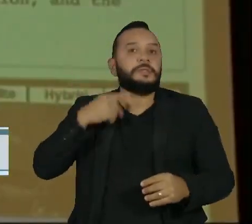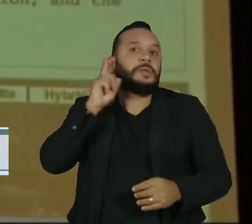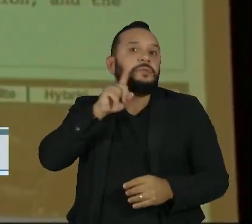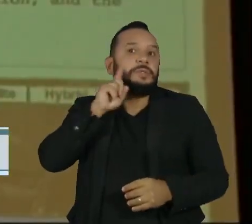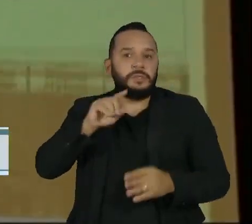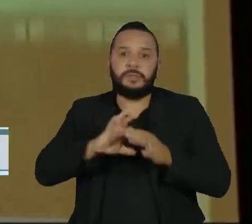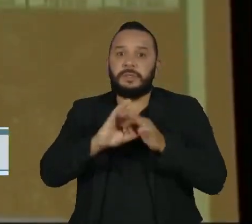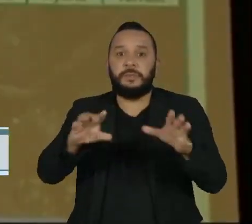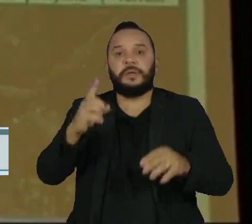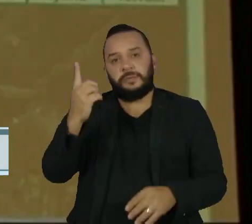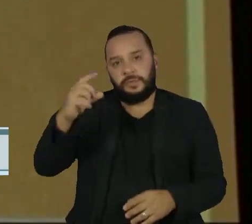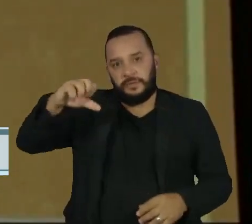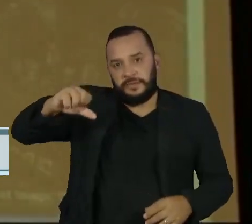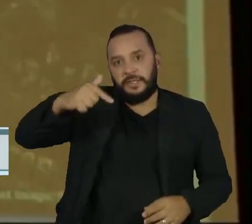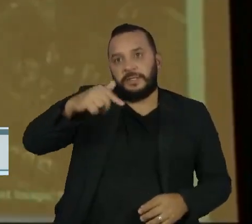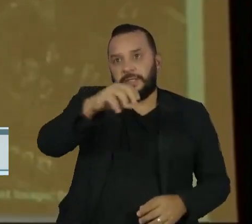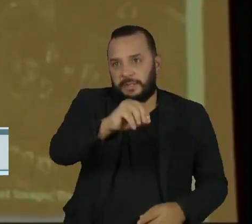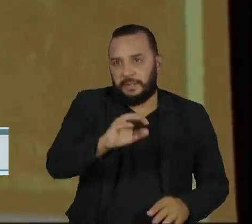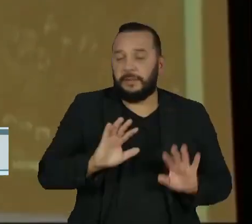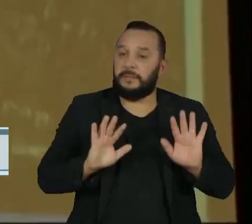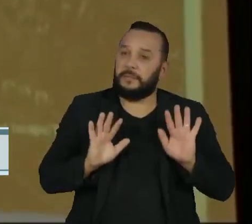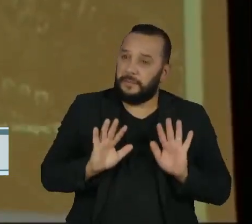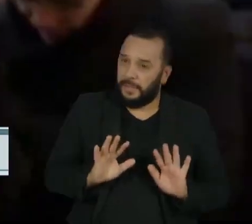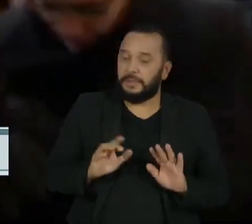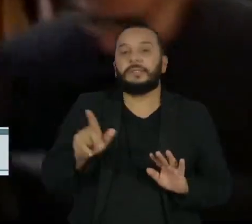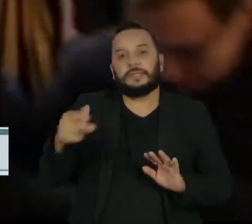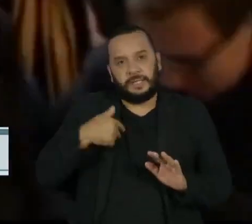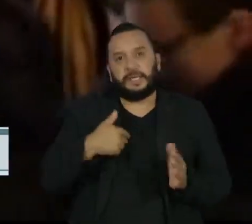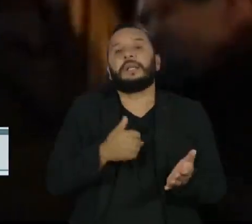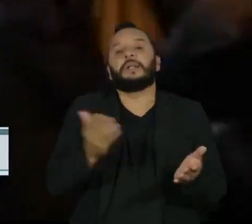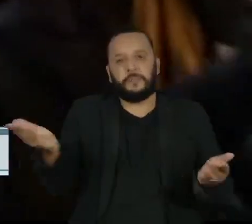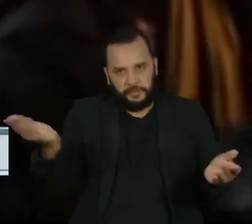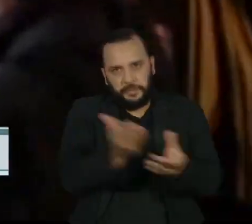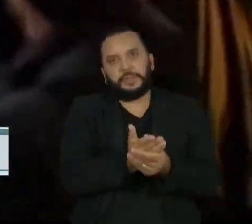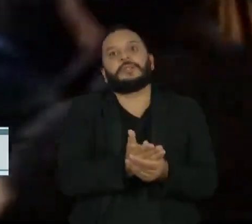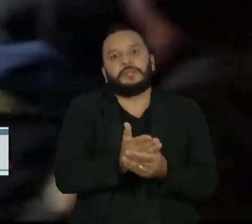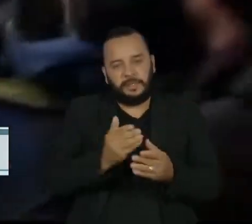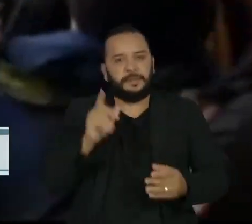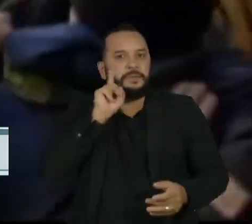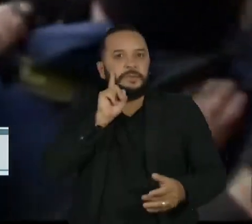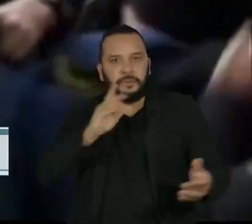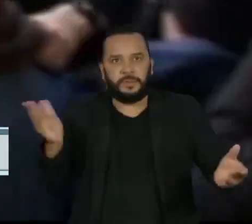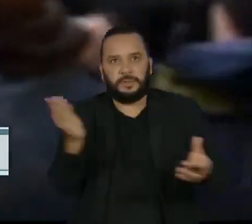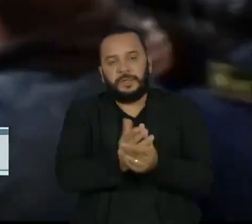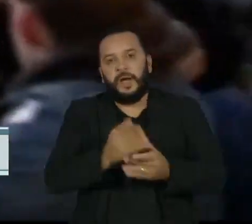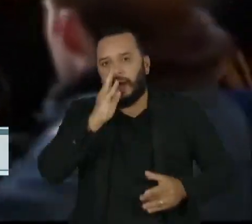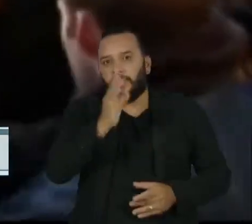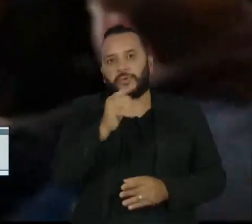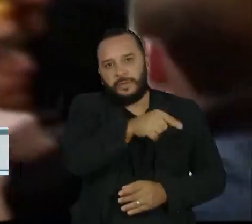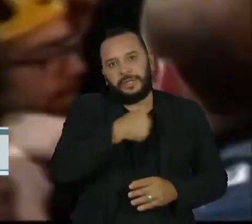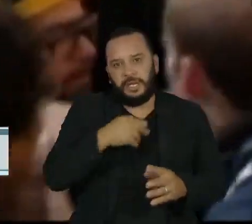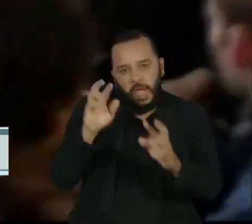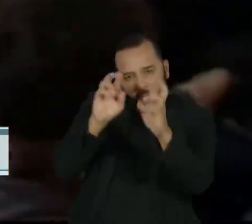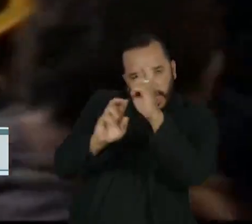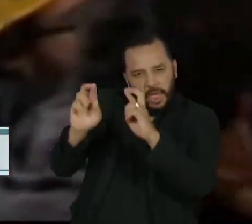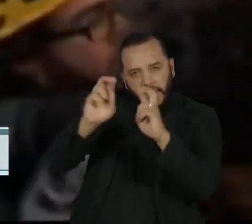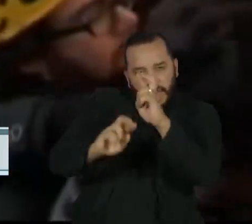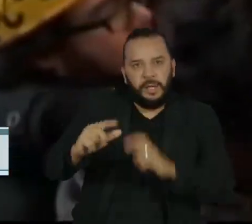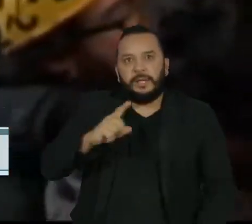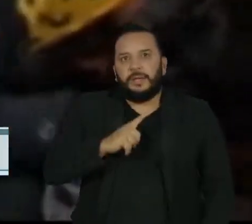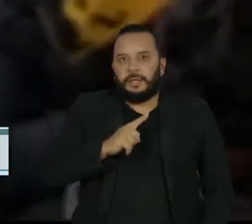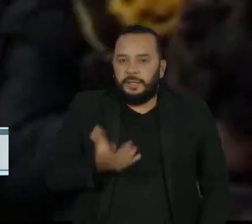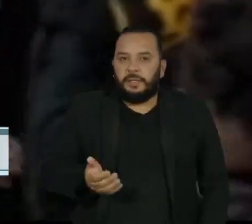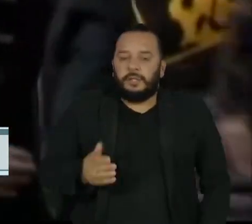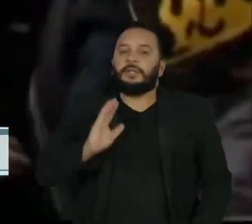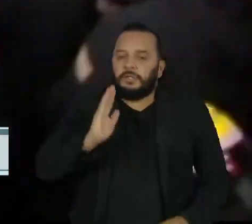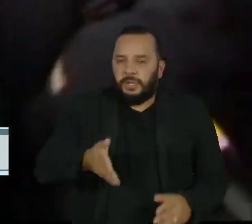anos 70. Mas, ainda assim, ele é processado pelo governo do país, acusado de espionagem. O último